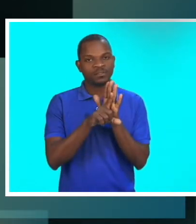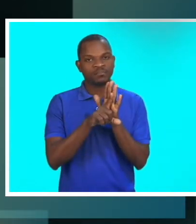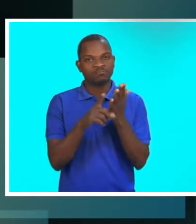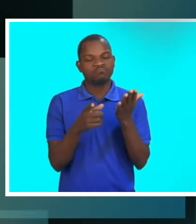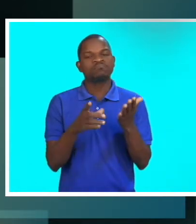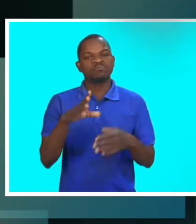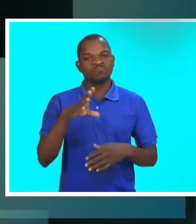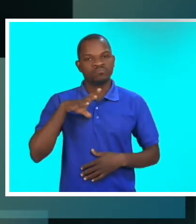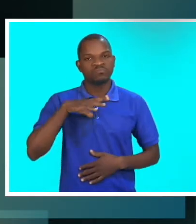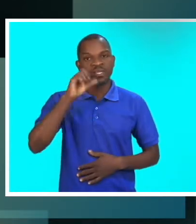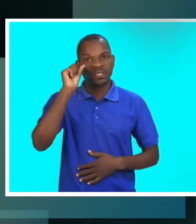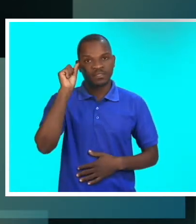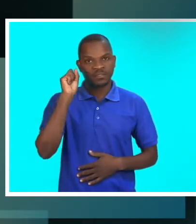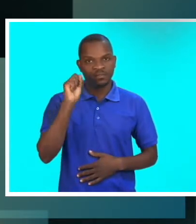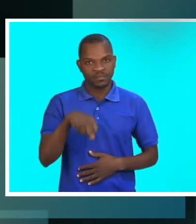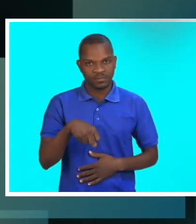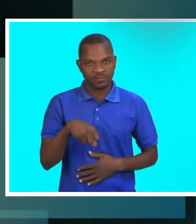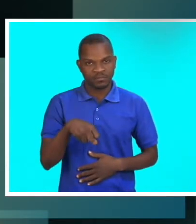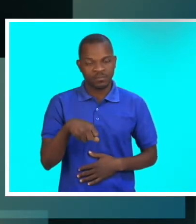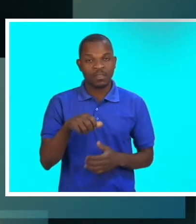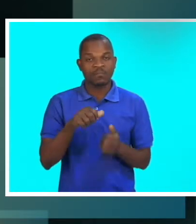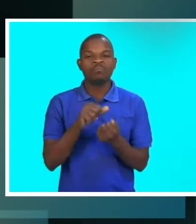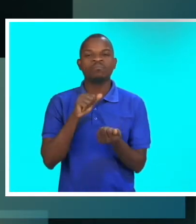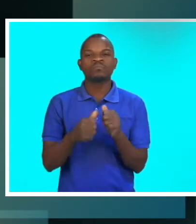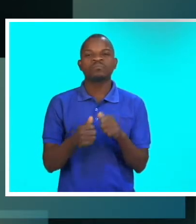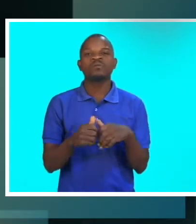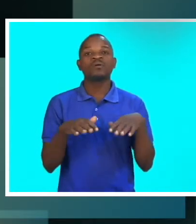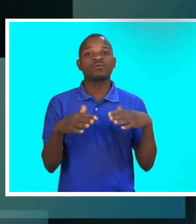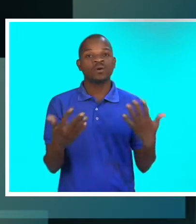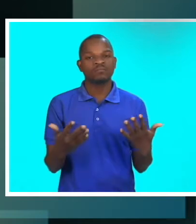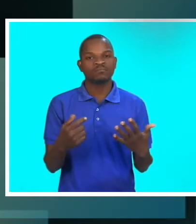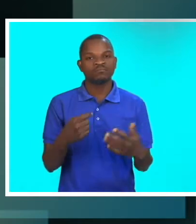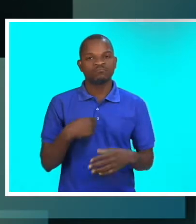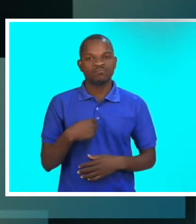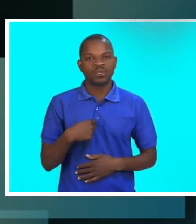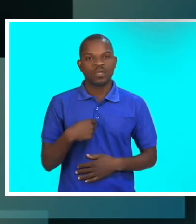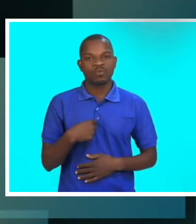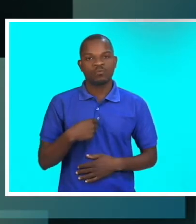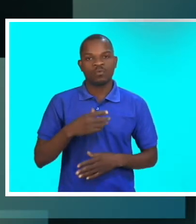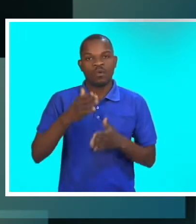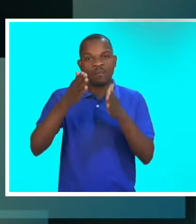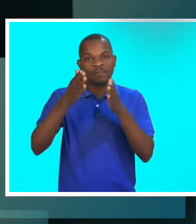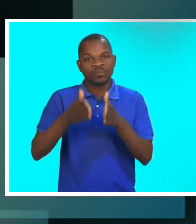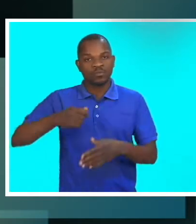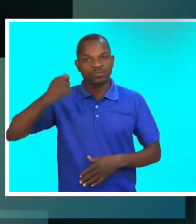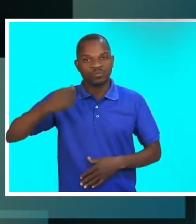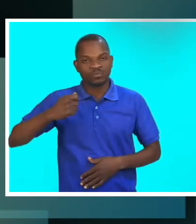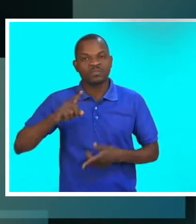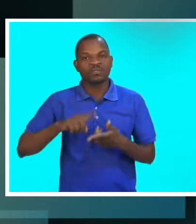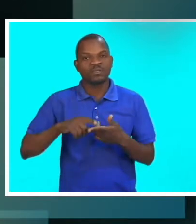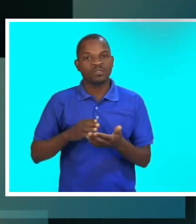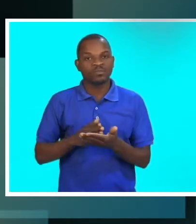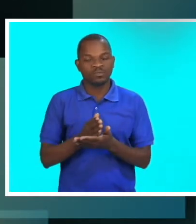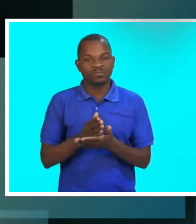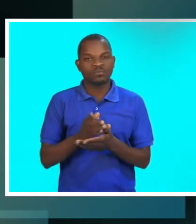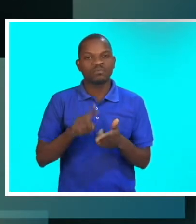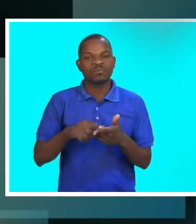têm um problema que eu vejo como felicita como o santos sempre é